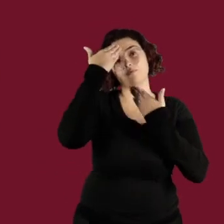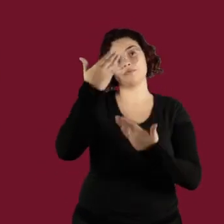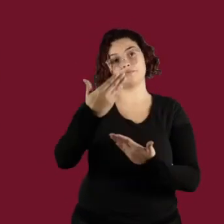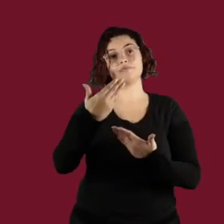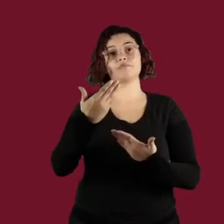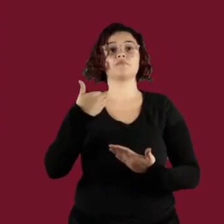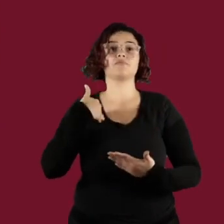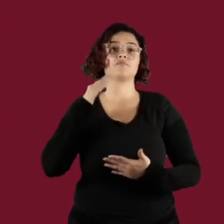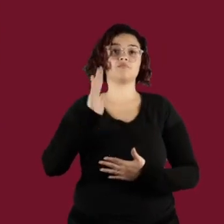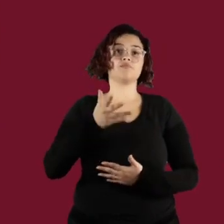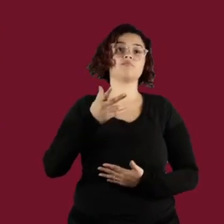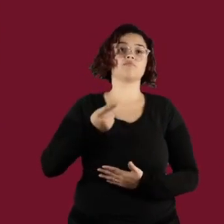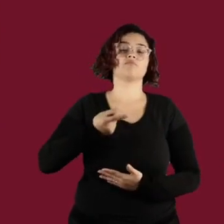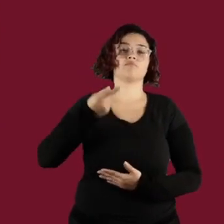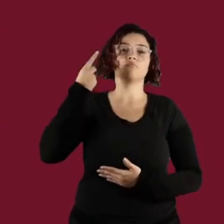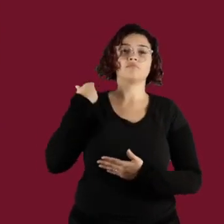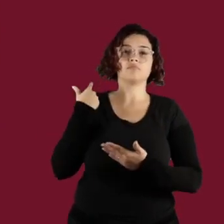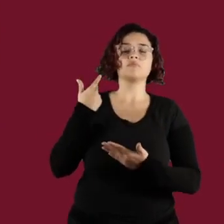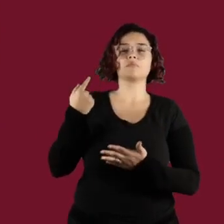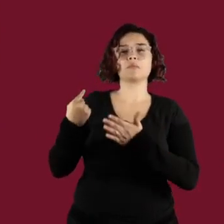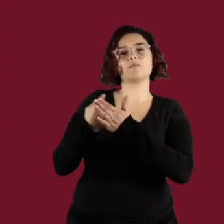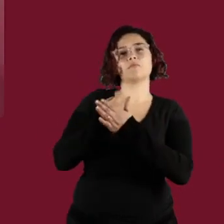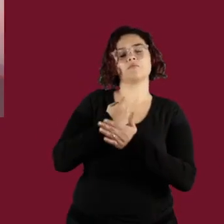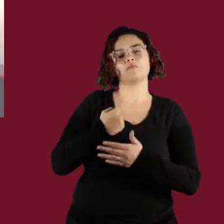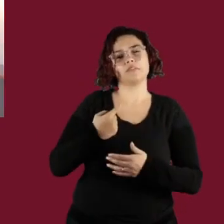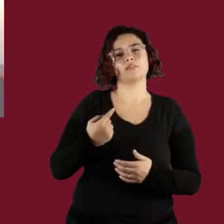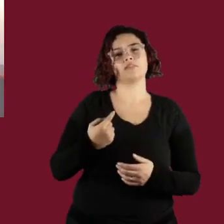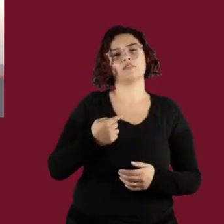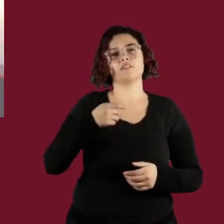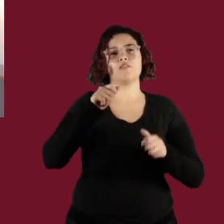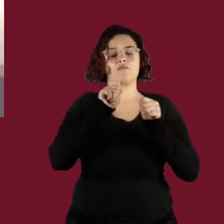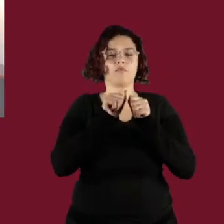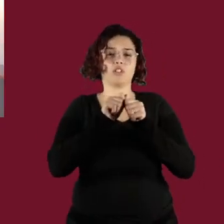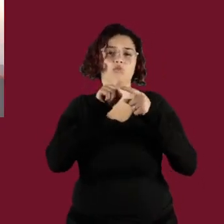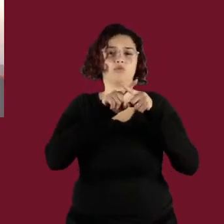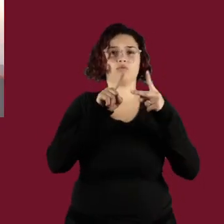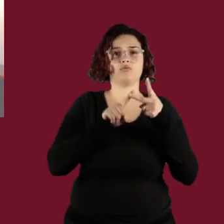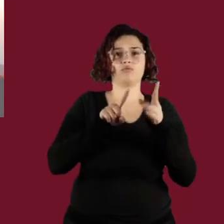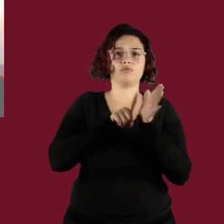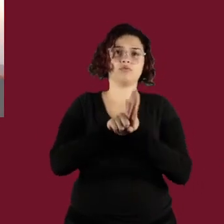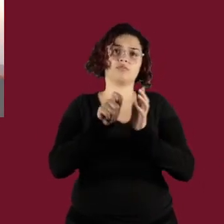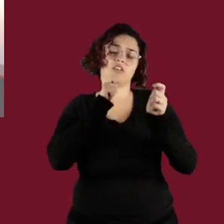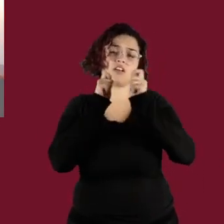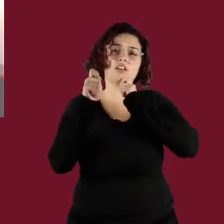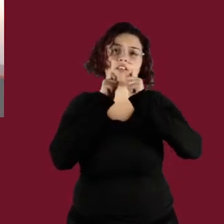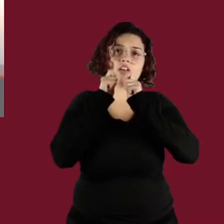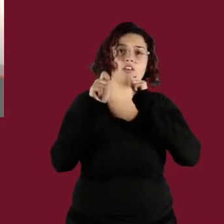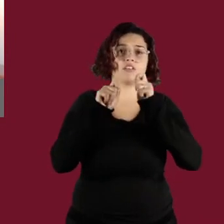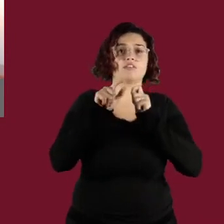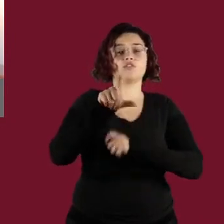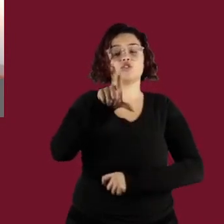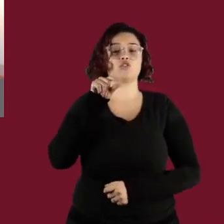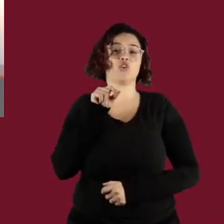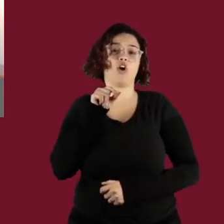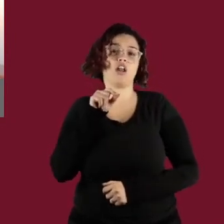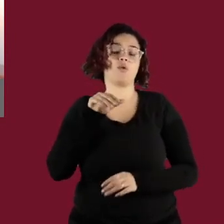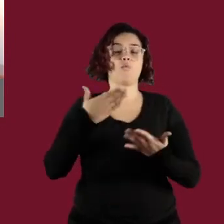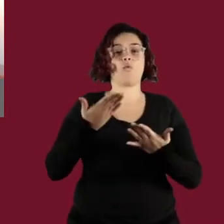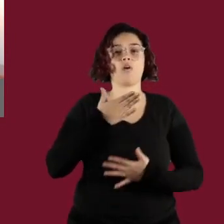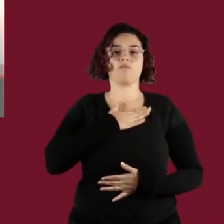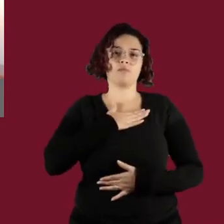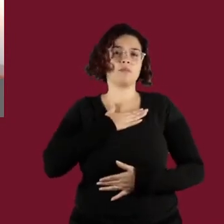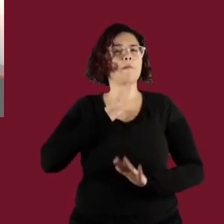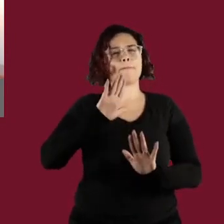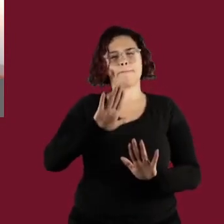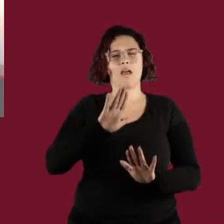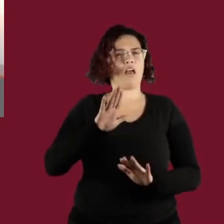há muito tempo, um editor meu falou assim, quando você faz duas perguntas, o entrevistado às vezes opta pela que ele gosta mais, mas nada disso, eu vou